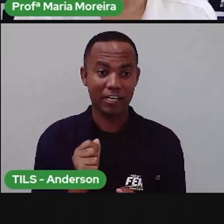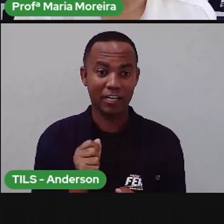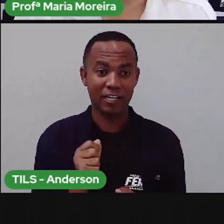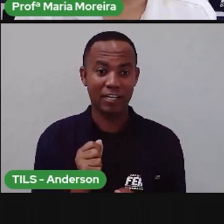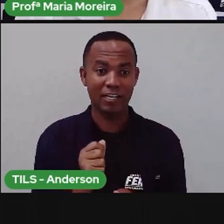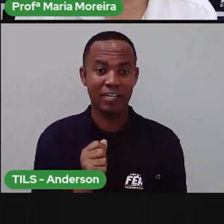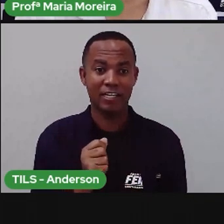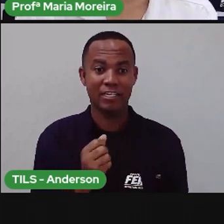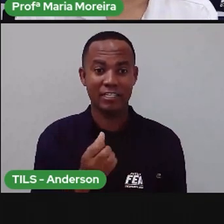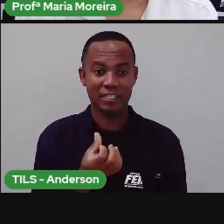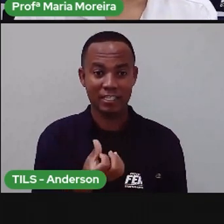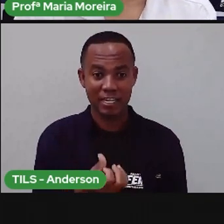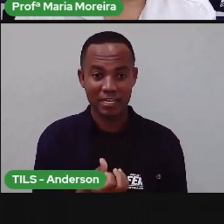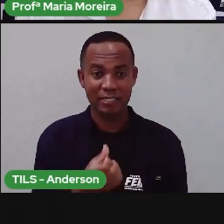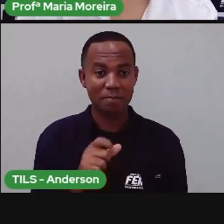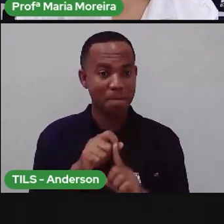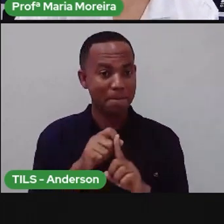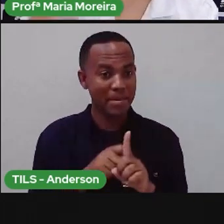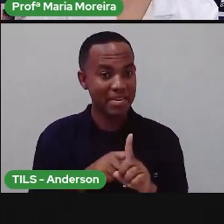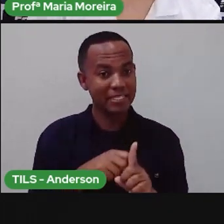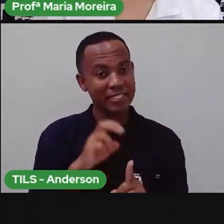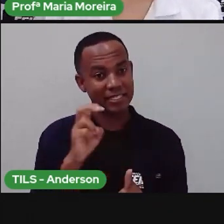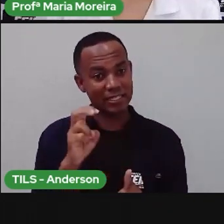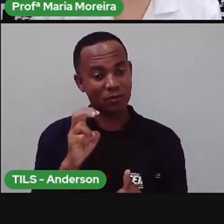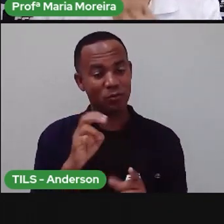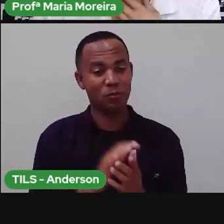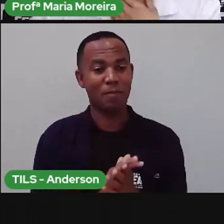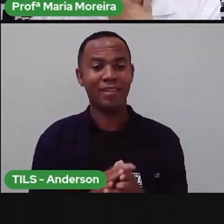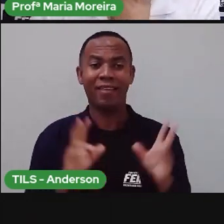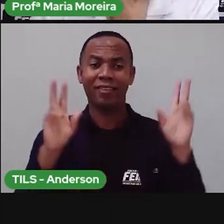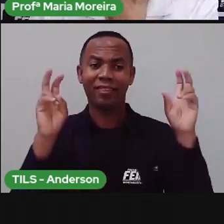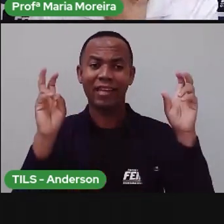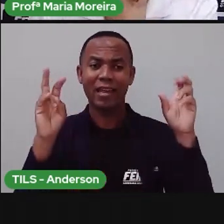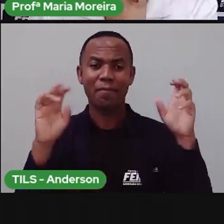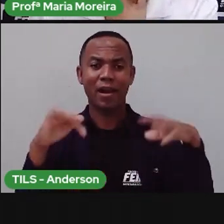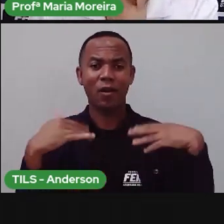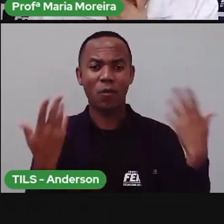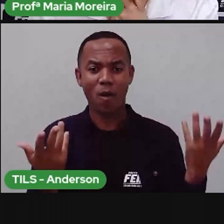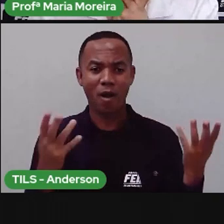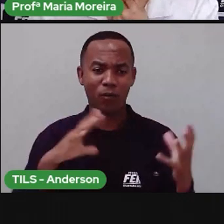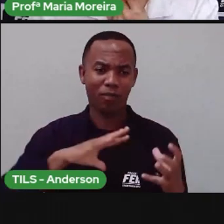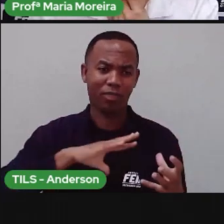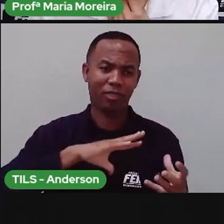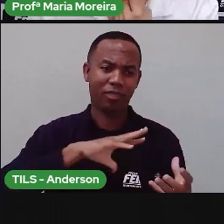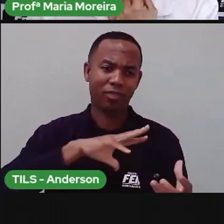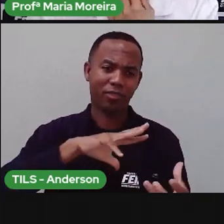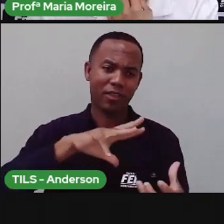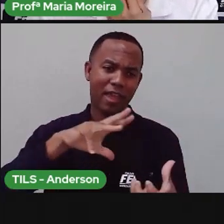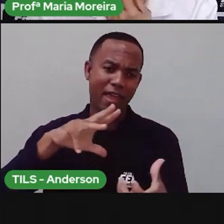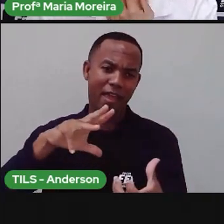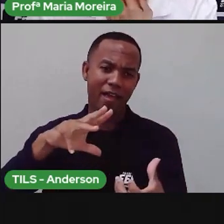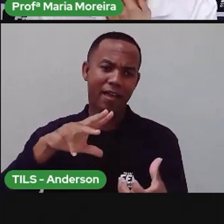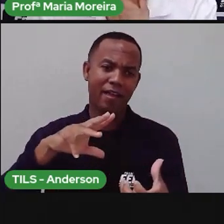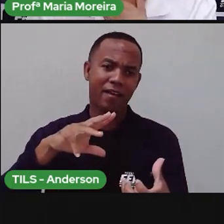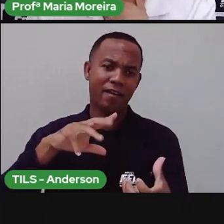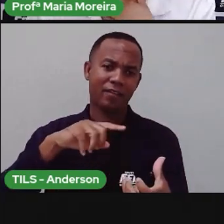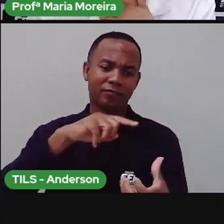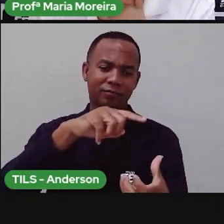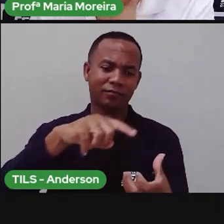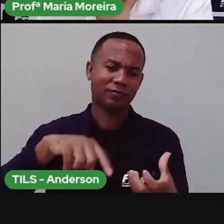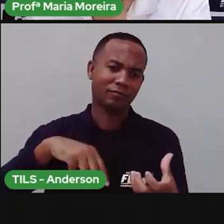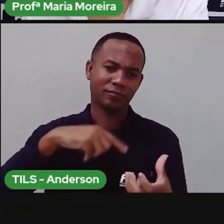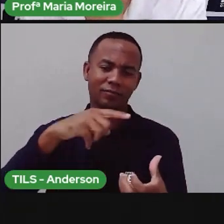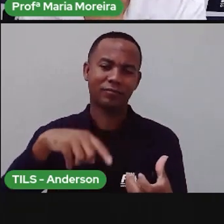de 2021, Terra, nosso planeta. Mas se a gente olhar essa imagem aí, qual será o